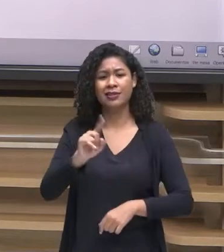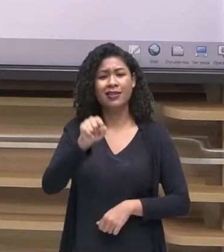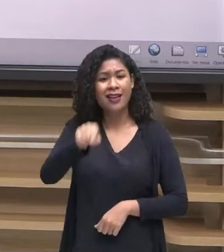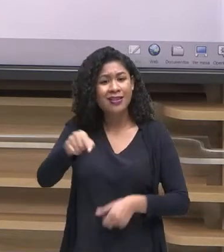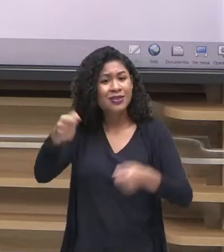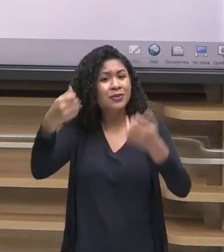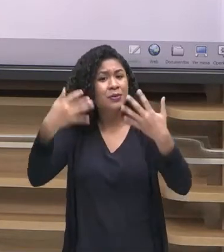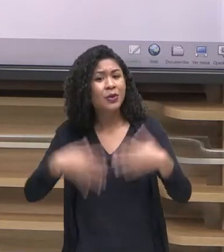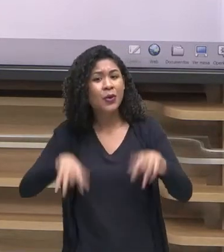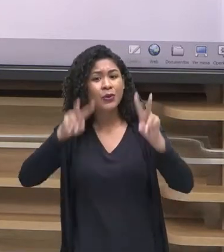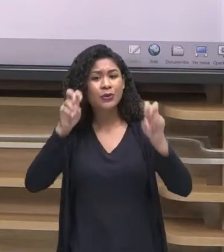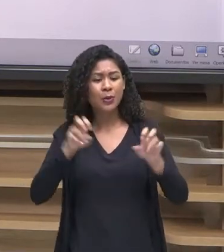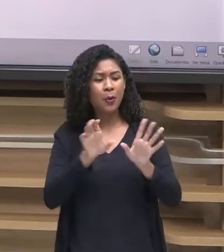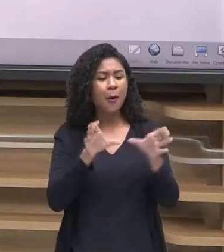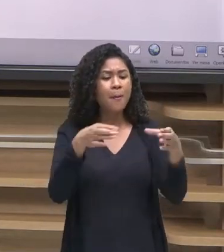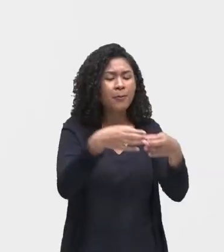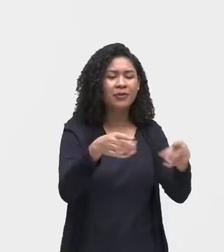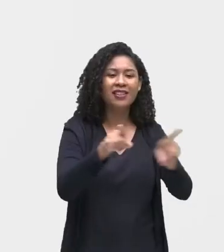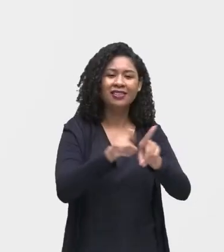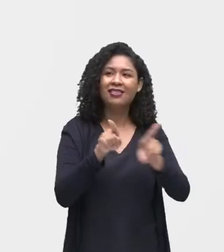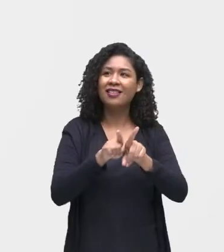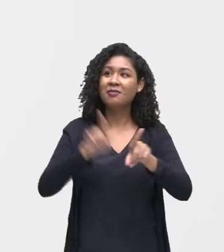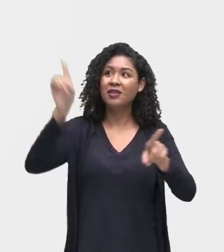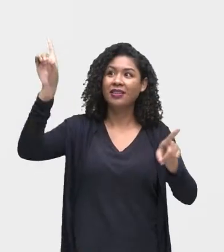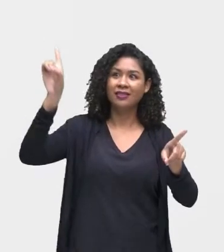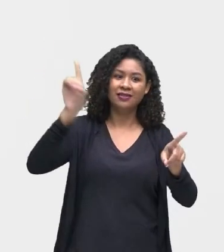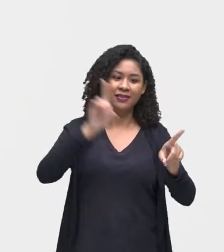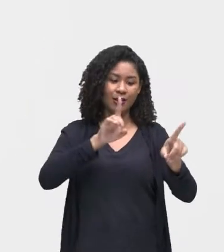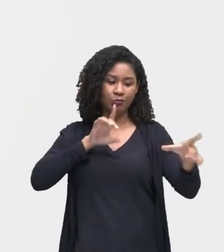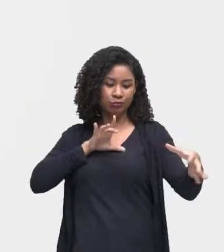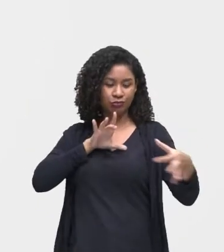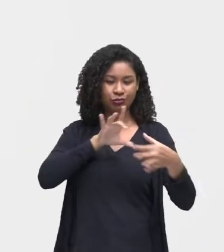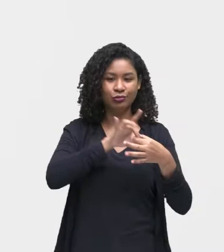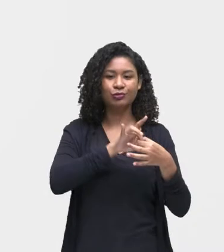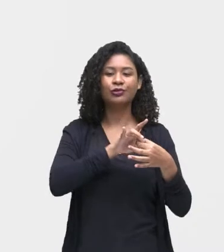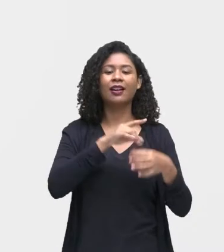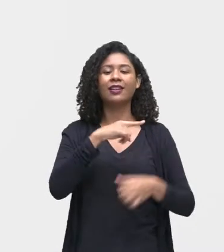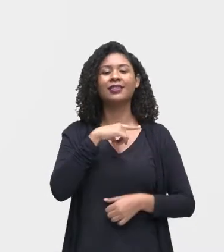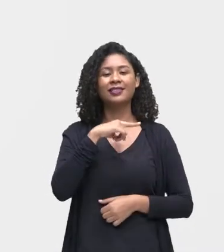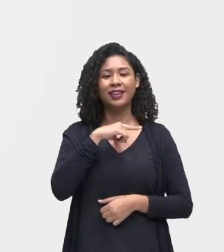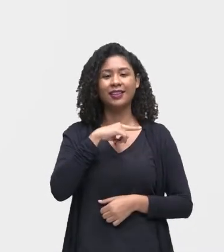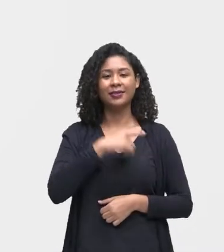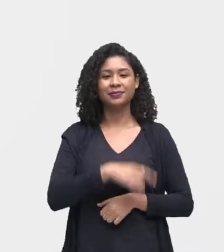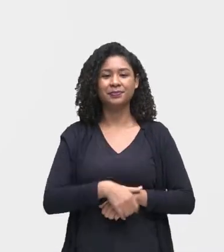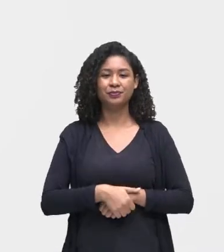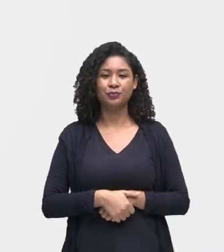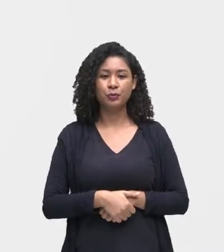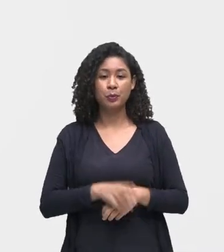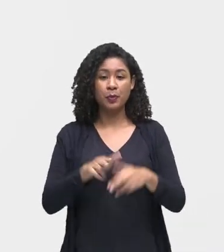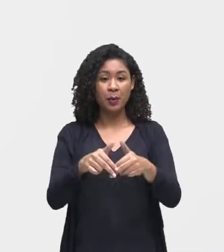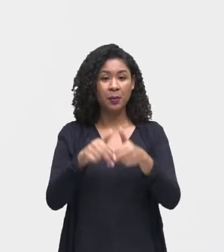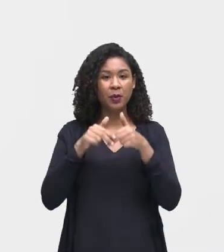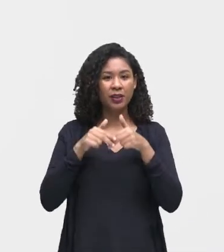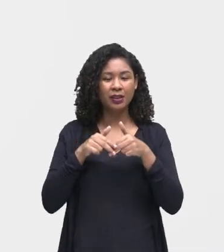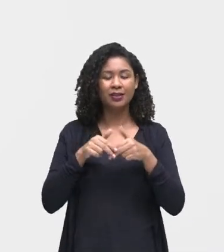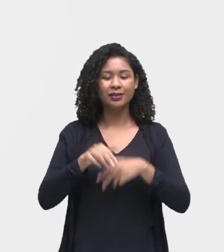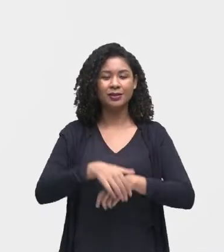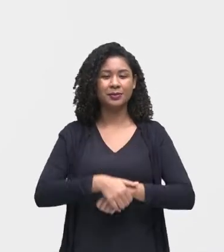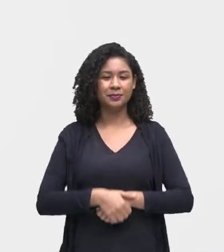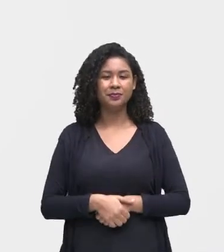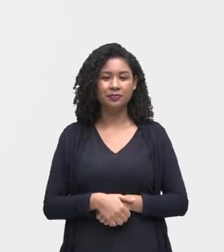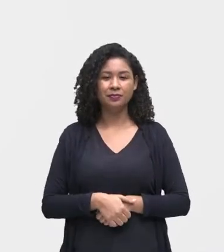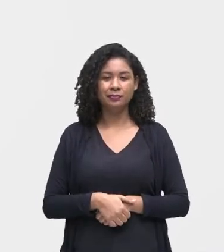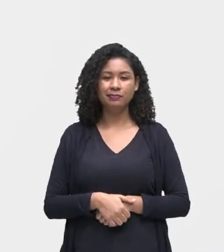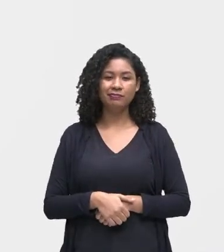dela, né? E aí, na próxima cartela, nós podemos entender o seguinte: por tudo isso, o caminho da transcendência não é algo